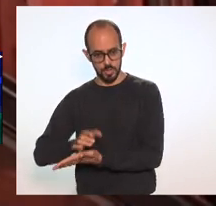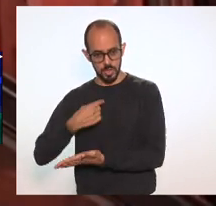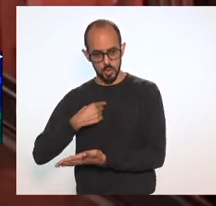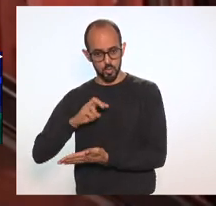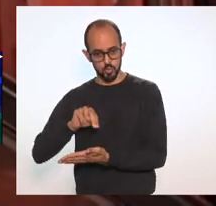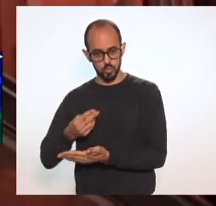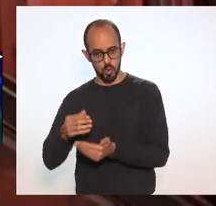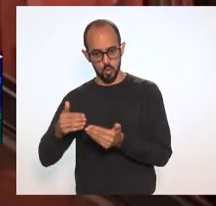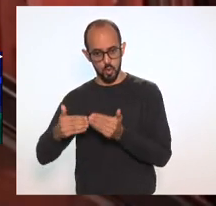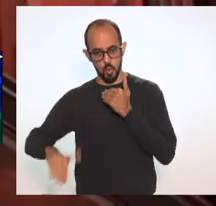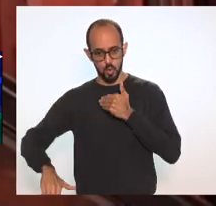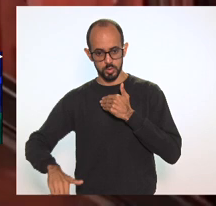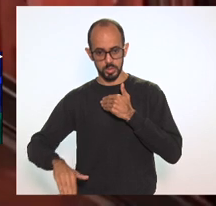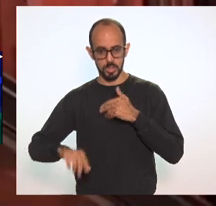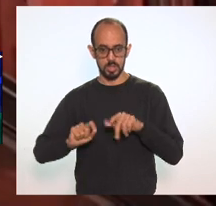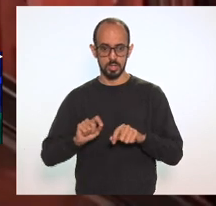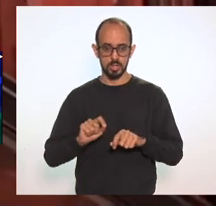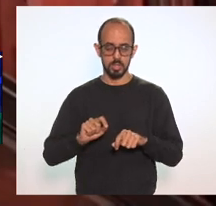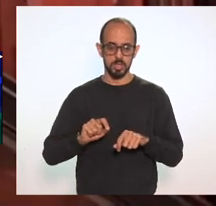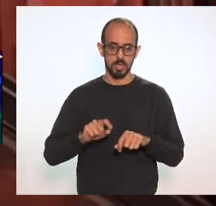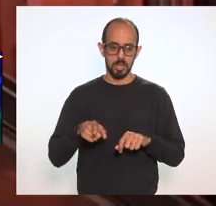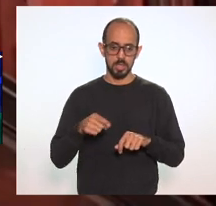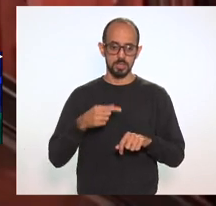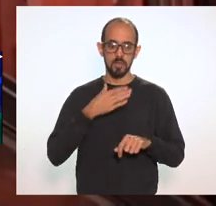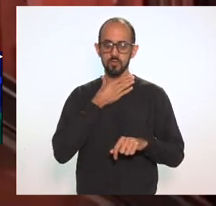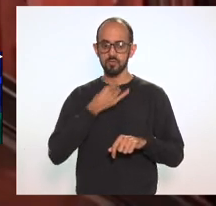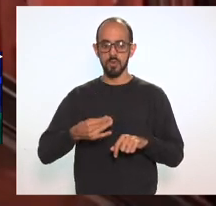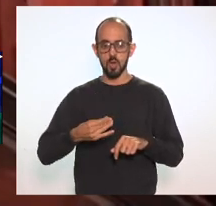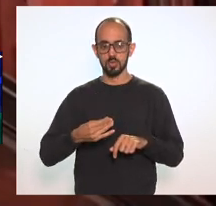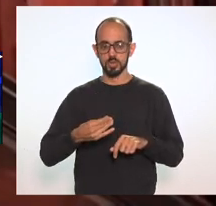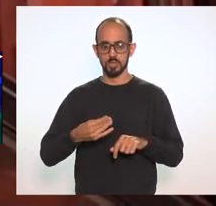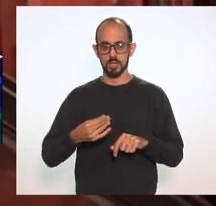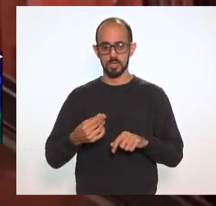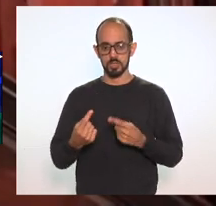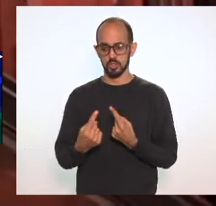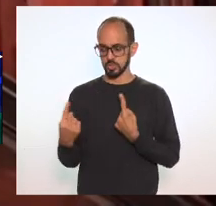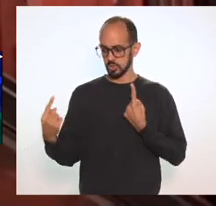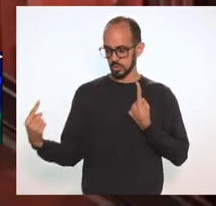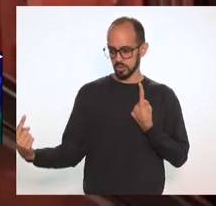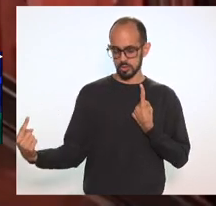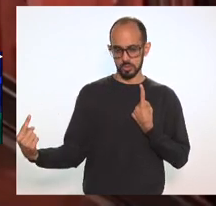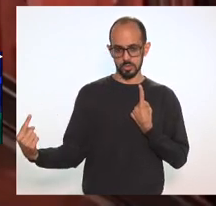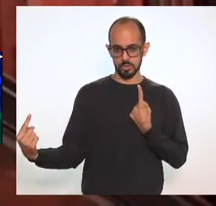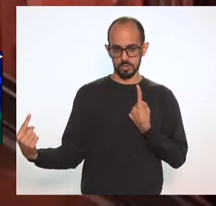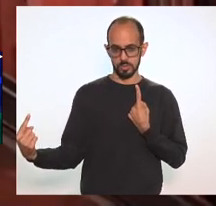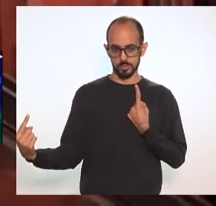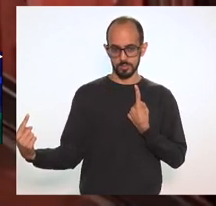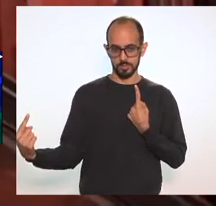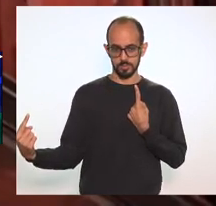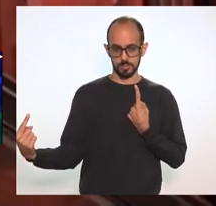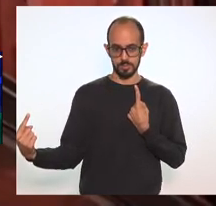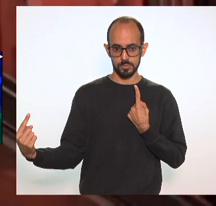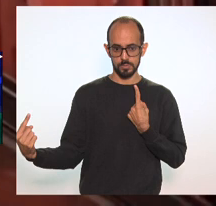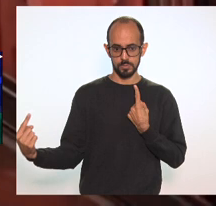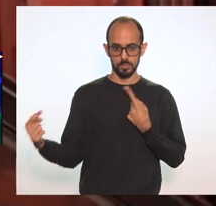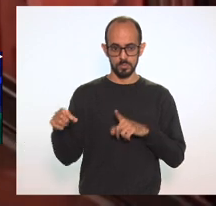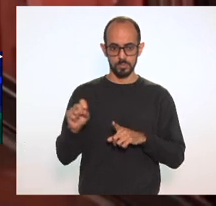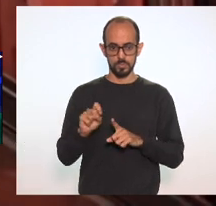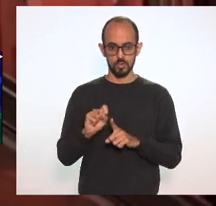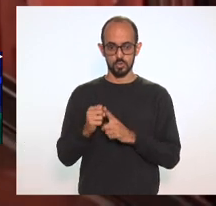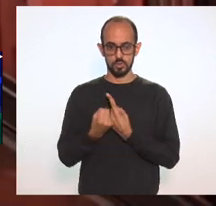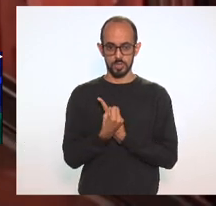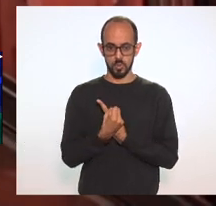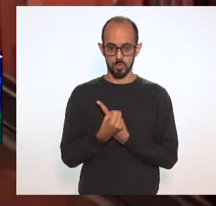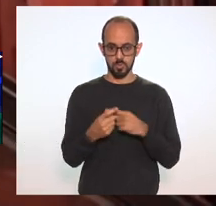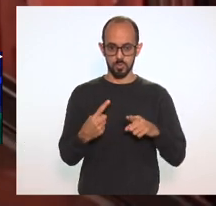contra a essa hipocrisia que fala sobre distanciamento é social